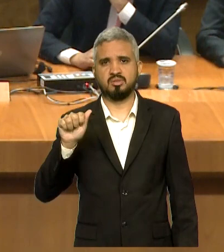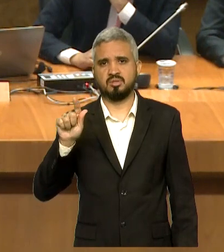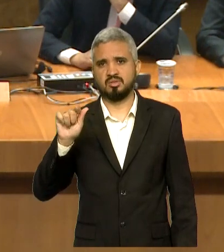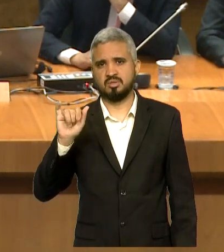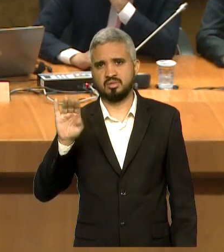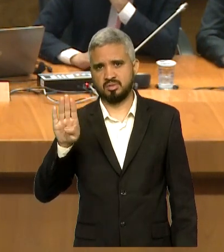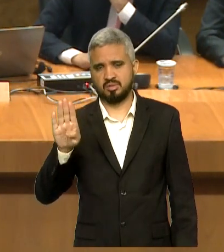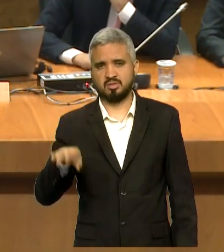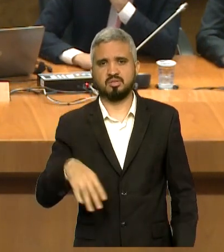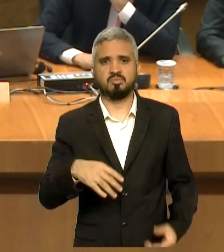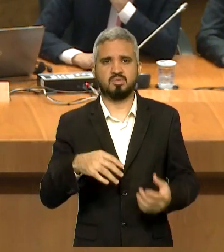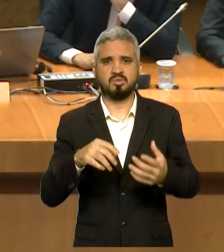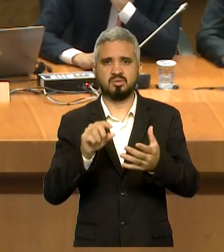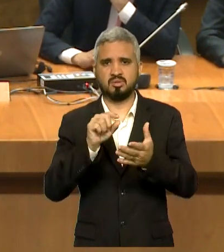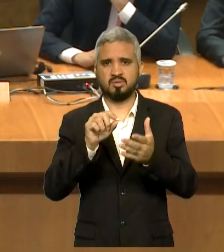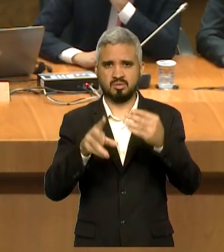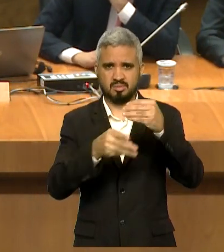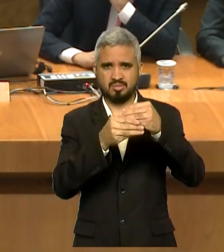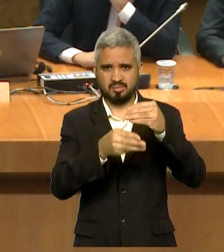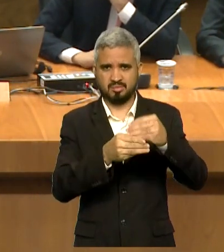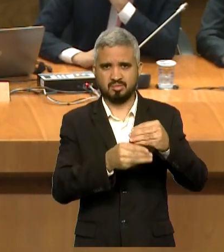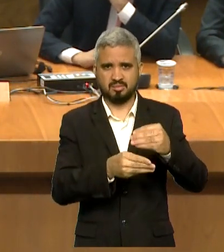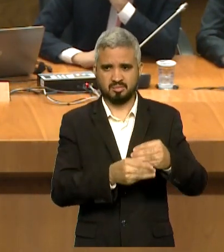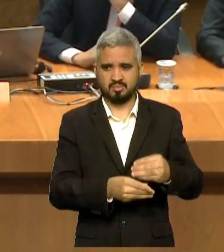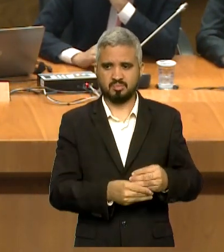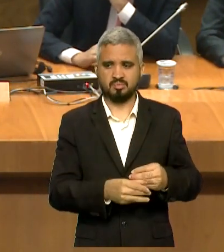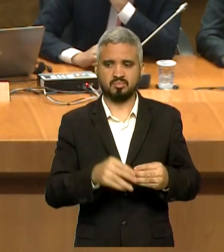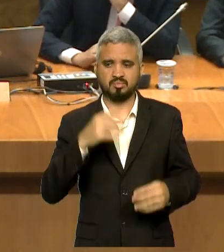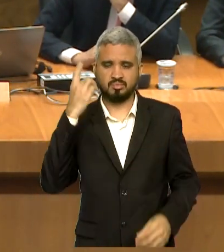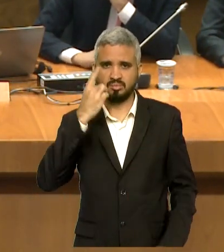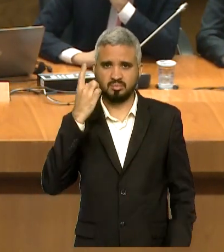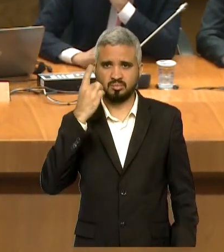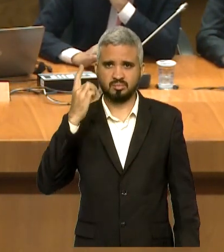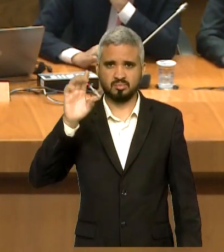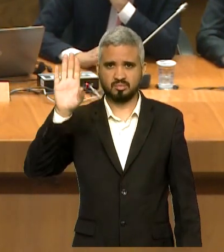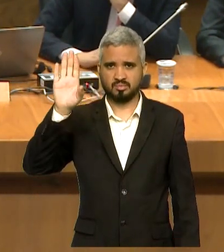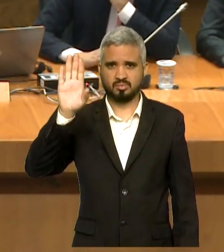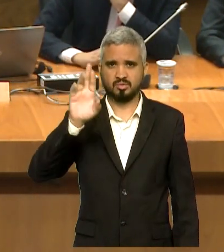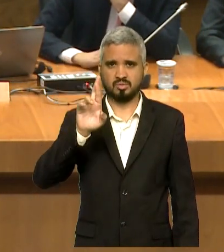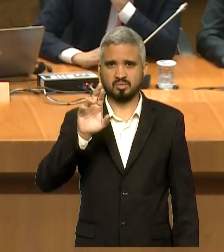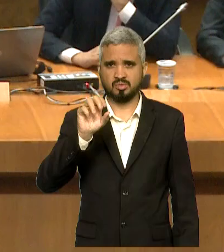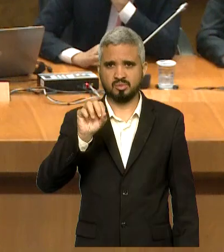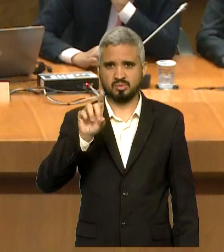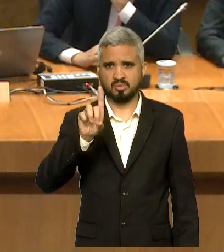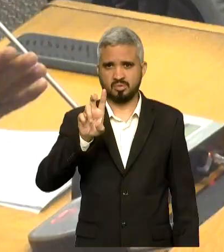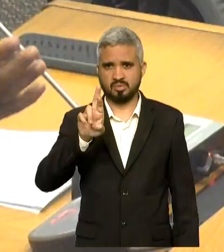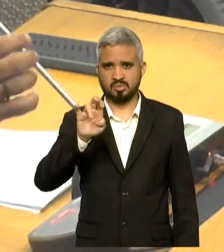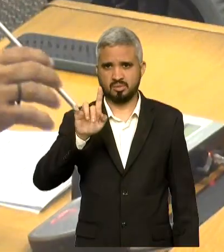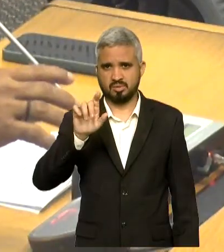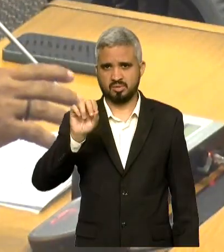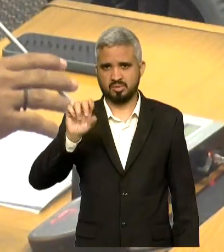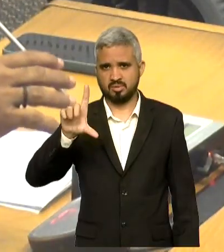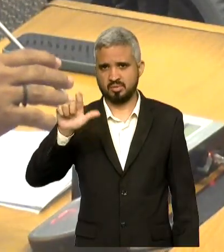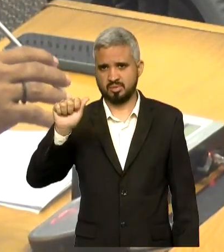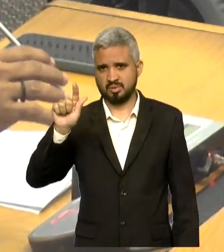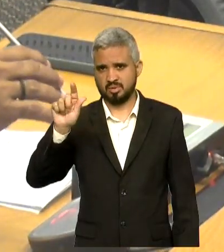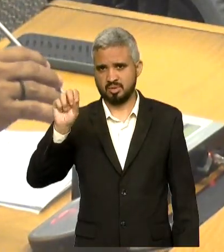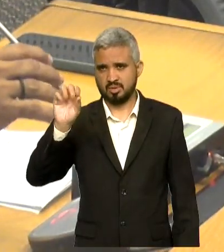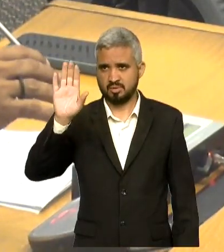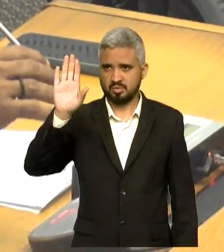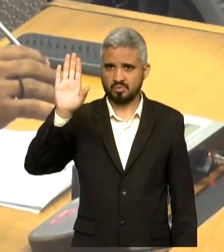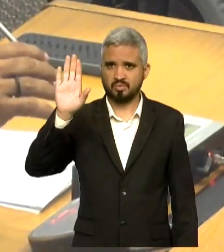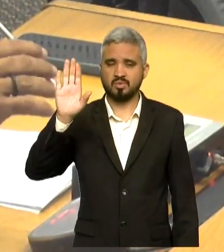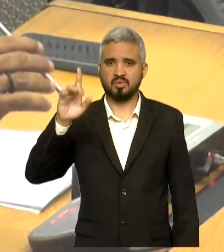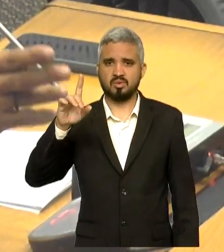também. Tarcísio. Questão de ordem, deputado Rodrigo Lago. Da mesma forma também, nós que trabalhamos na